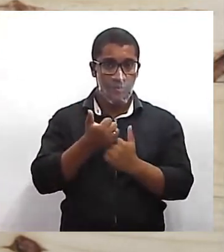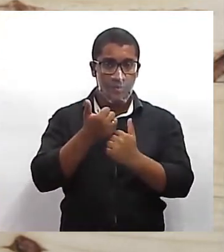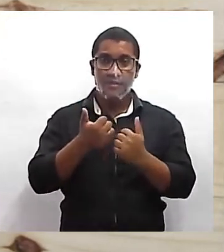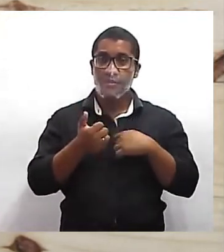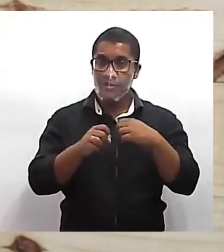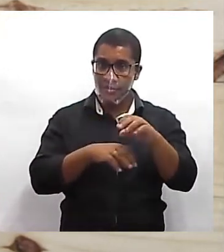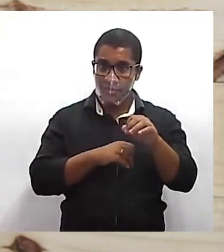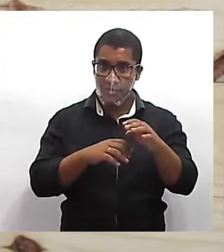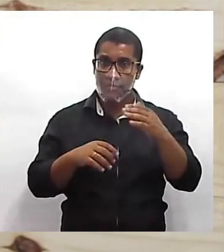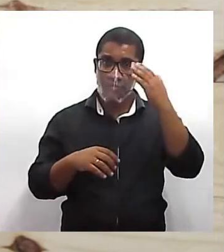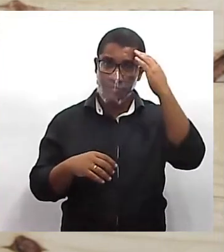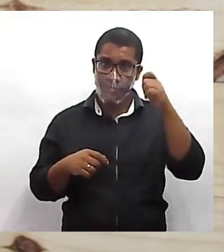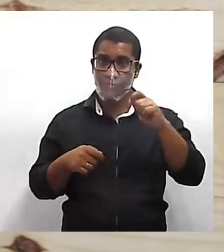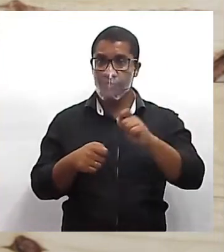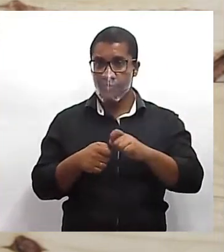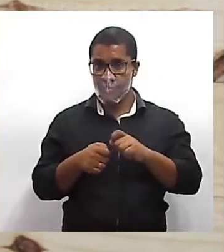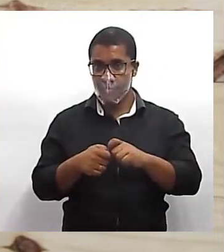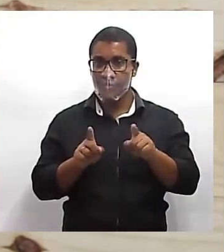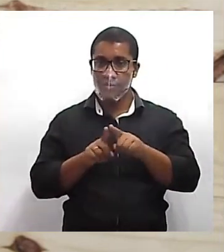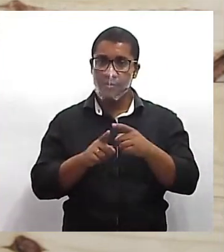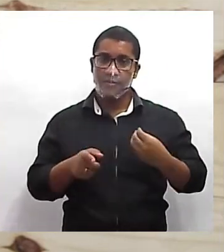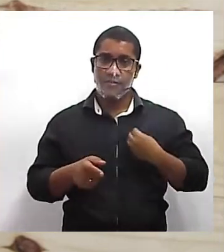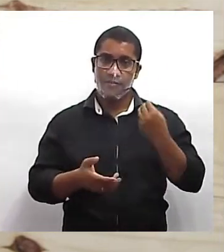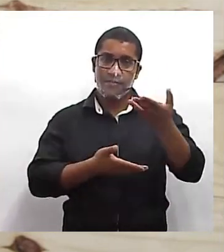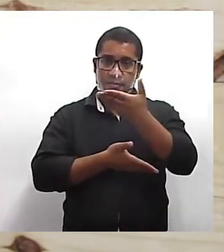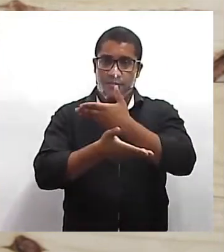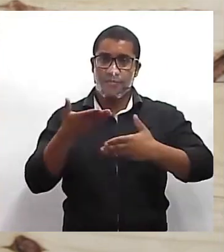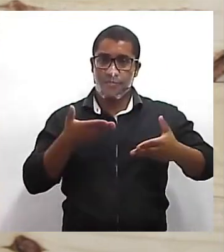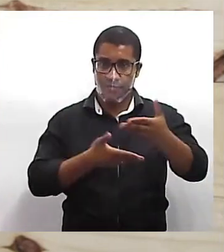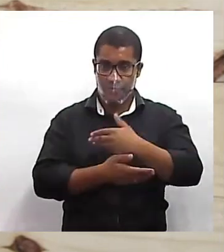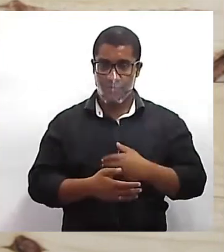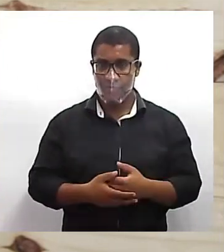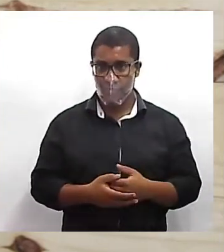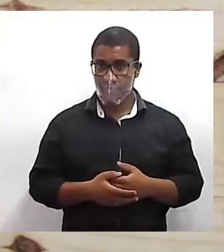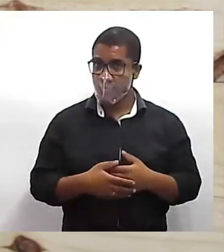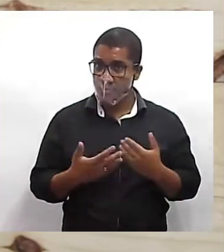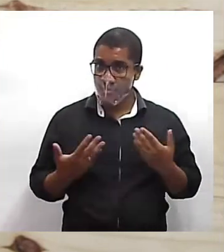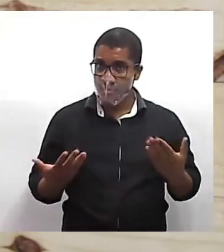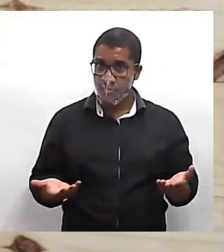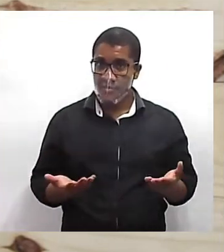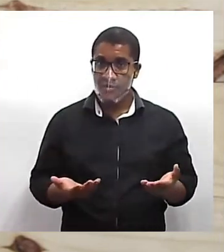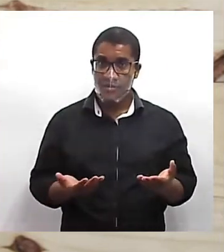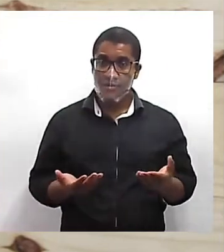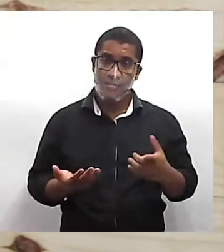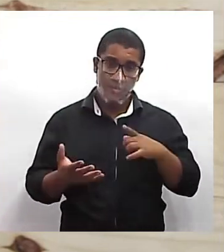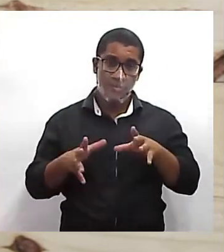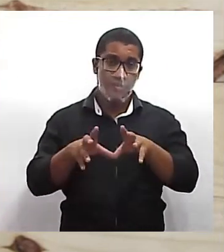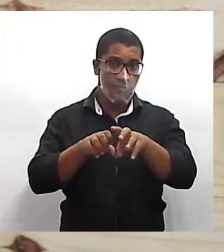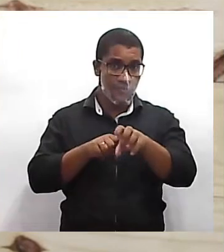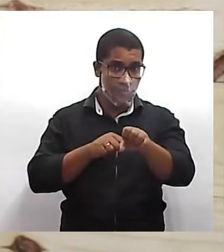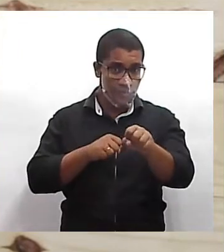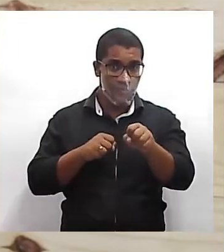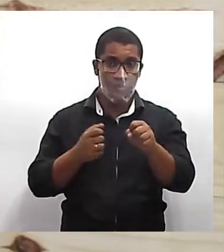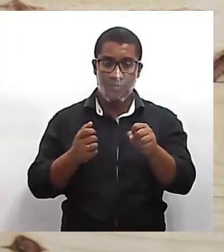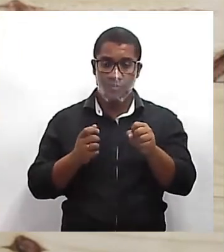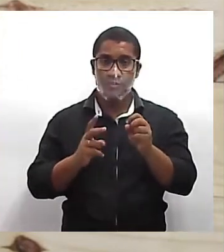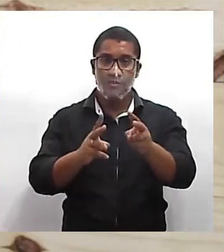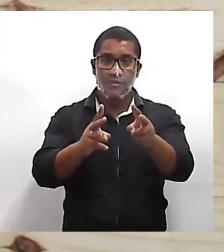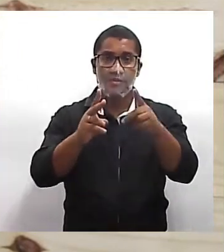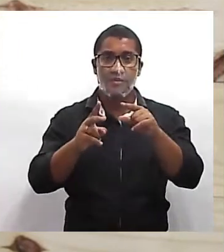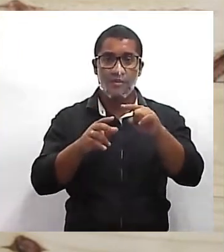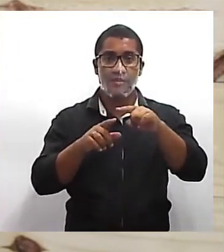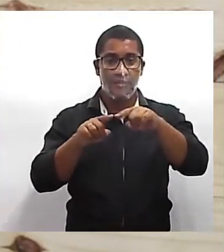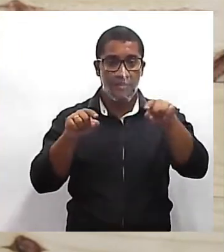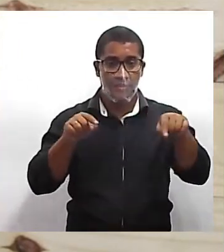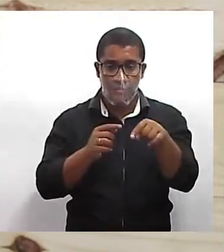saber fazer e do saber conviver. Dessa maneira, a formação continuada do profissional atuante em sala